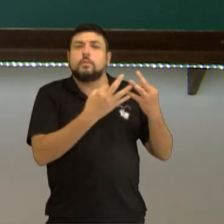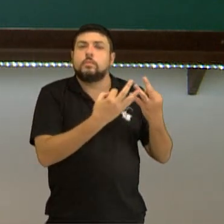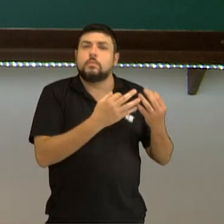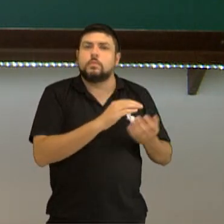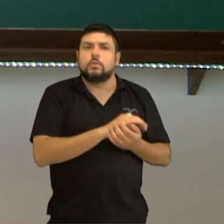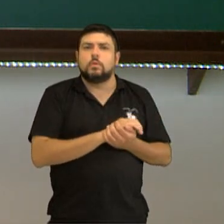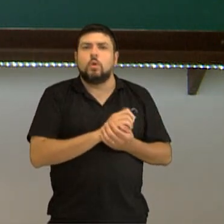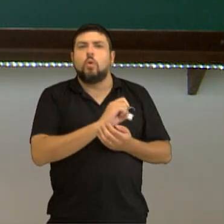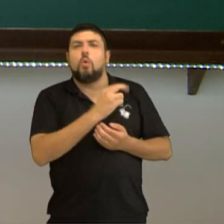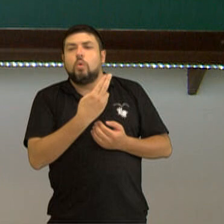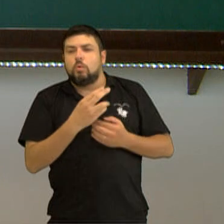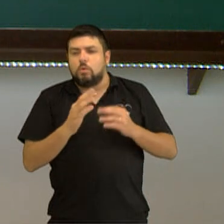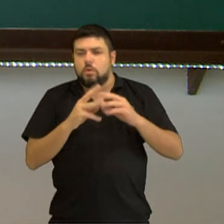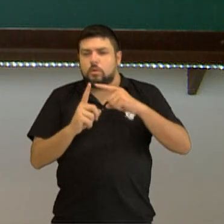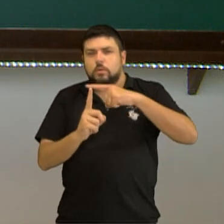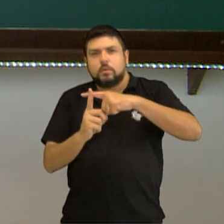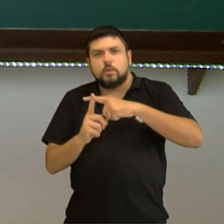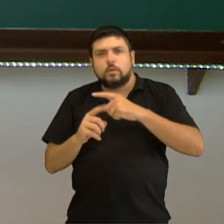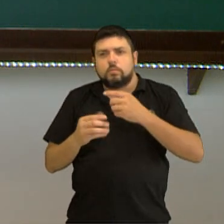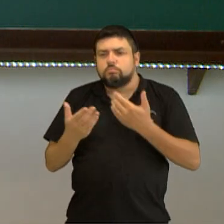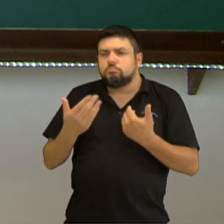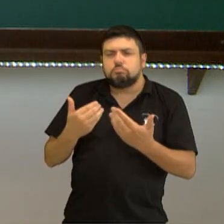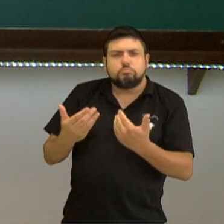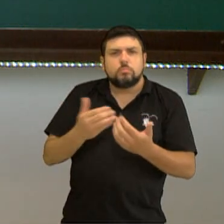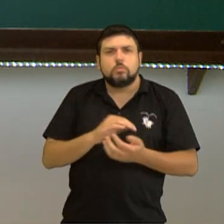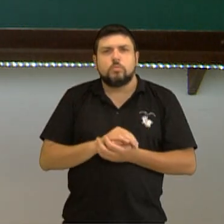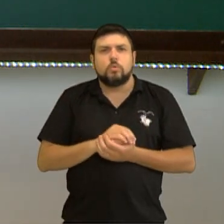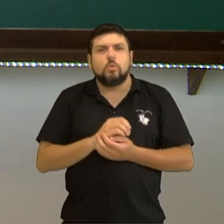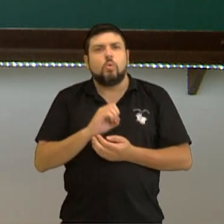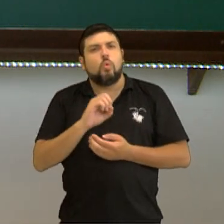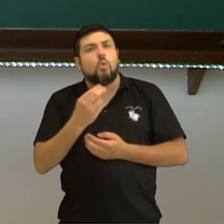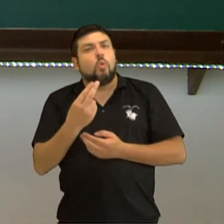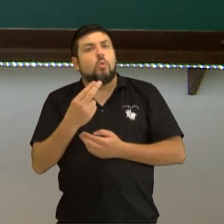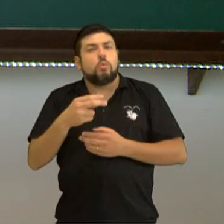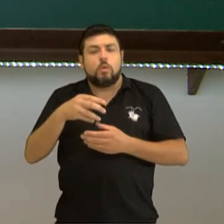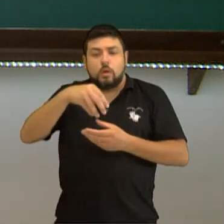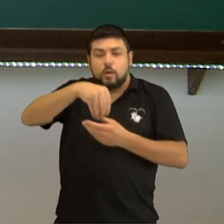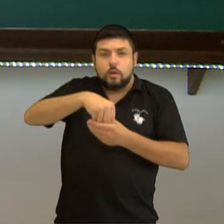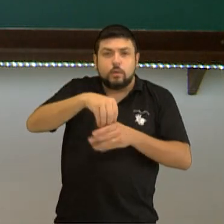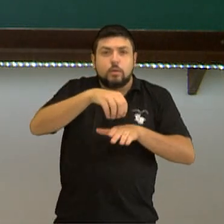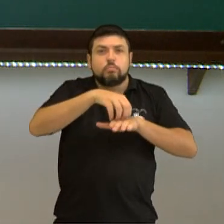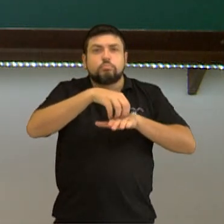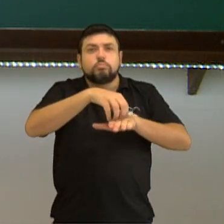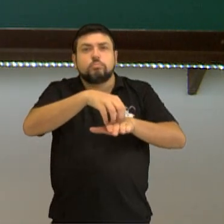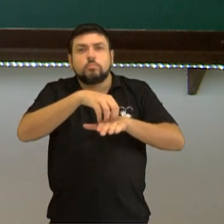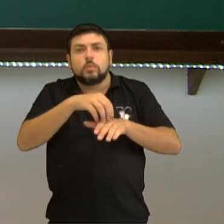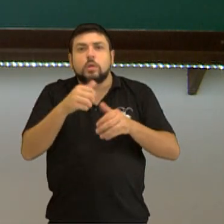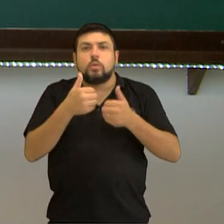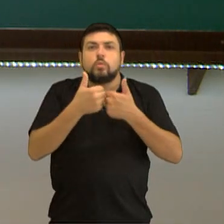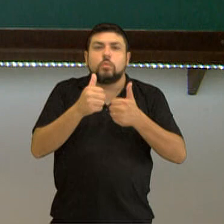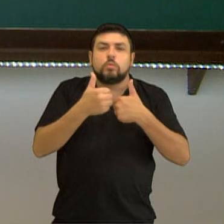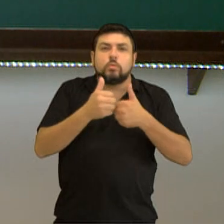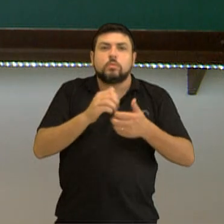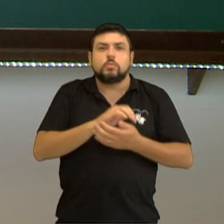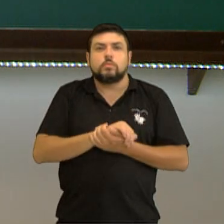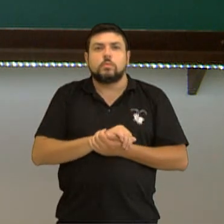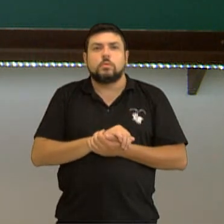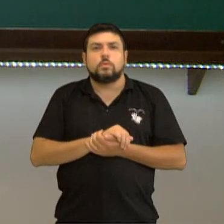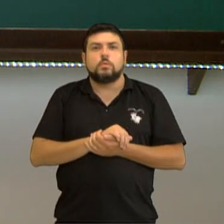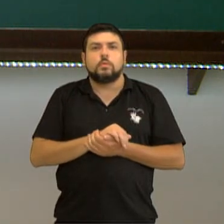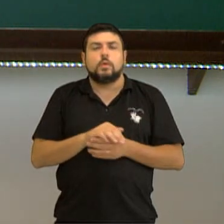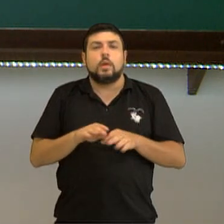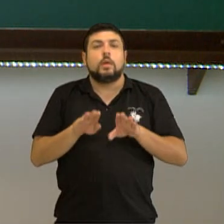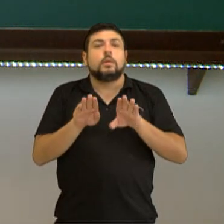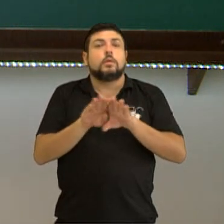a religião, como o transporte público, assim como também ela vai estar relacionada